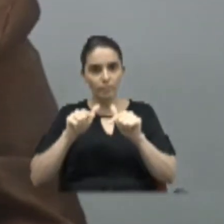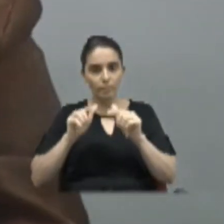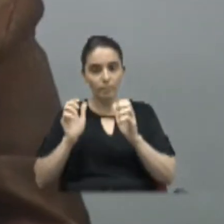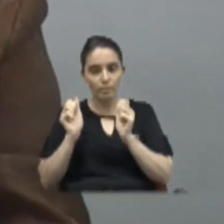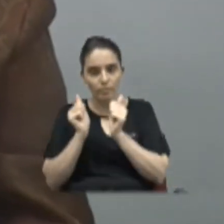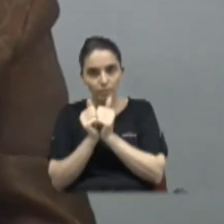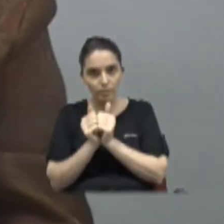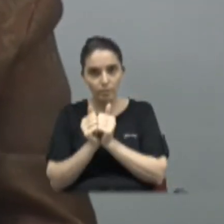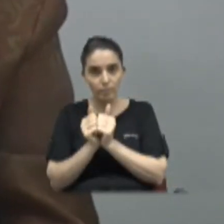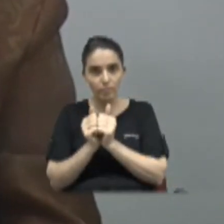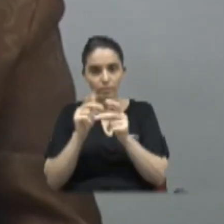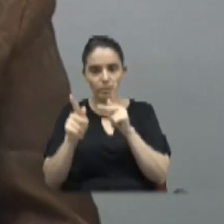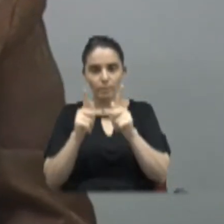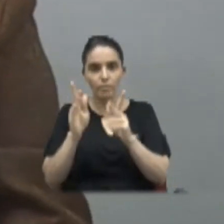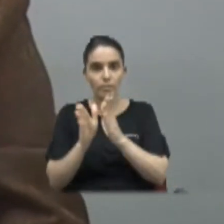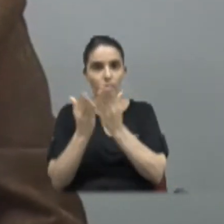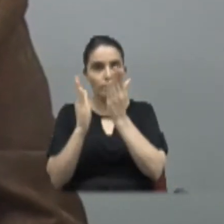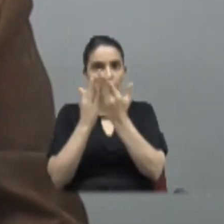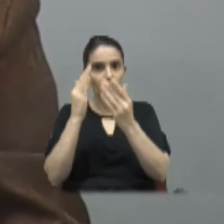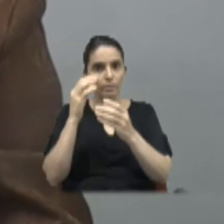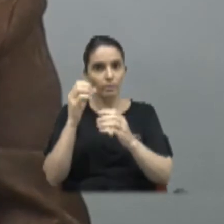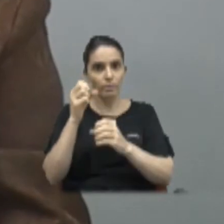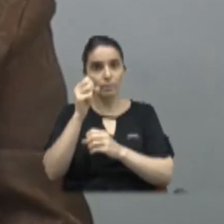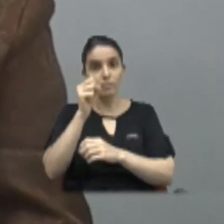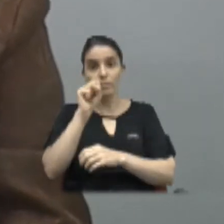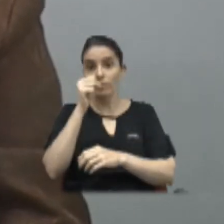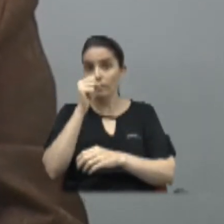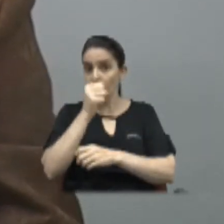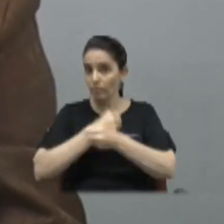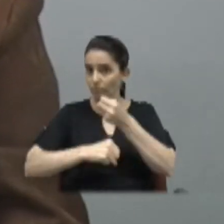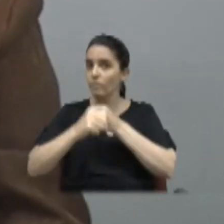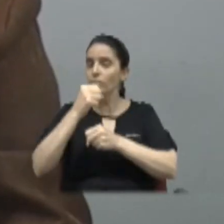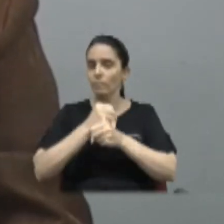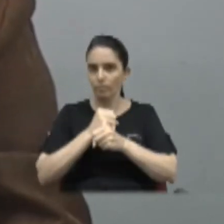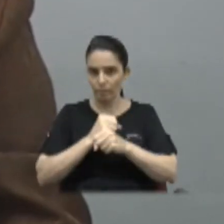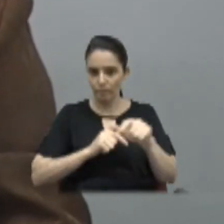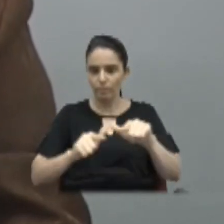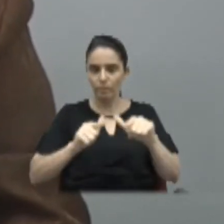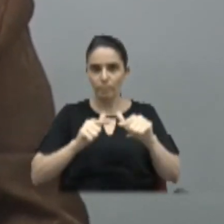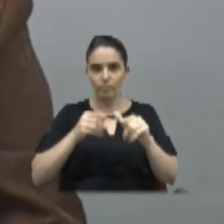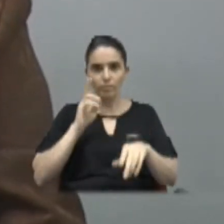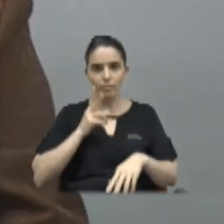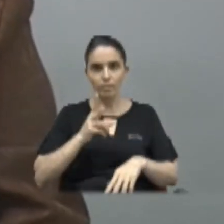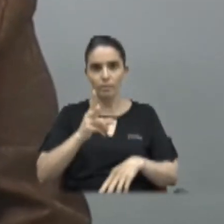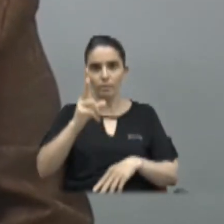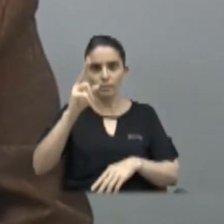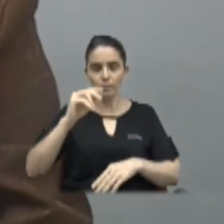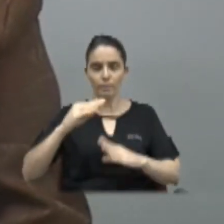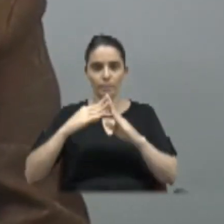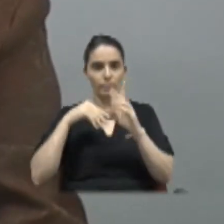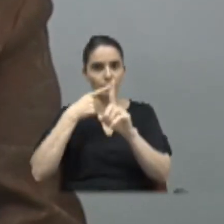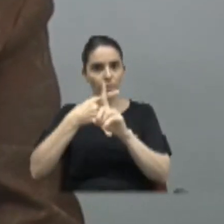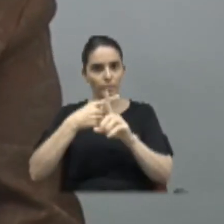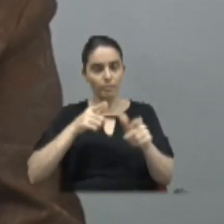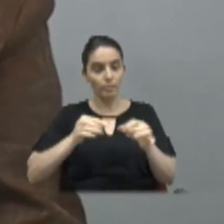é na periferia. 8 anos praticamente de fundo social, eu conheço bem, trabalhei sempre na igreja com projetos sociais. Então,